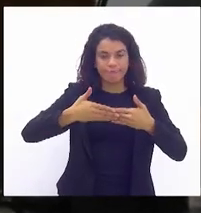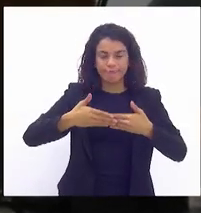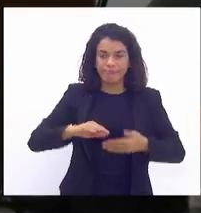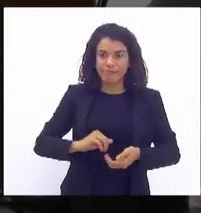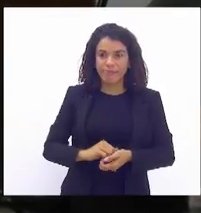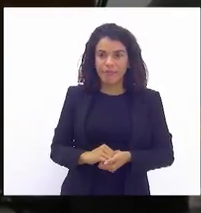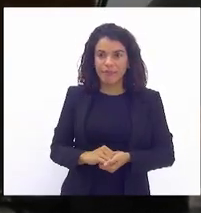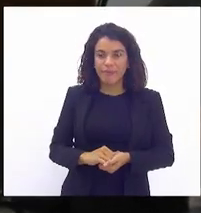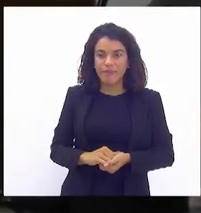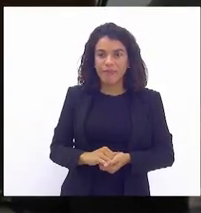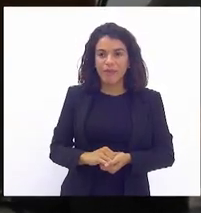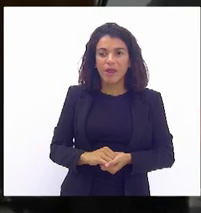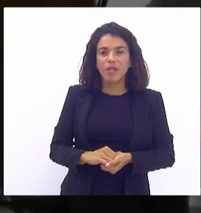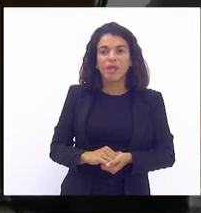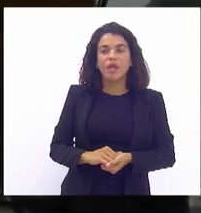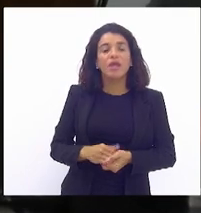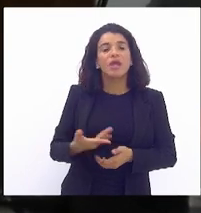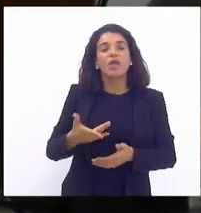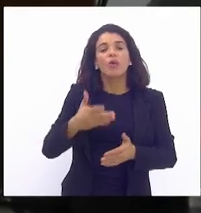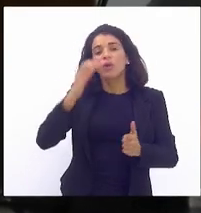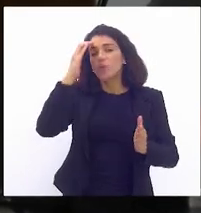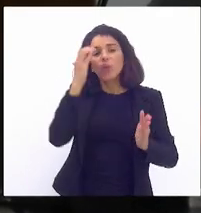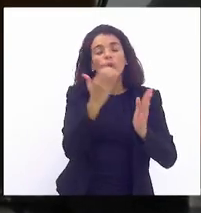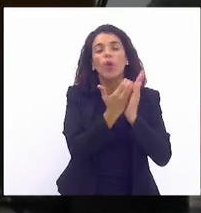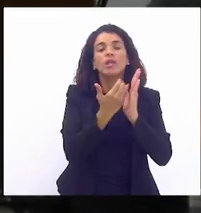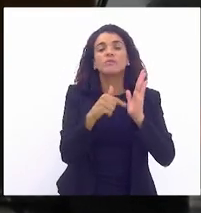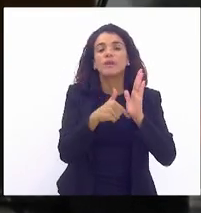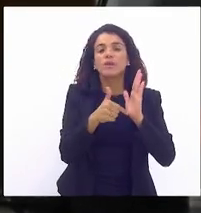E quando se descumpre o TAC, o que acontece?